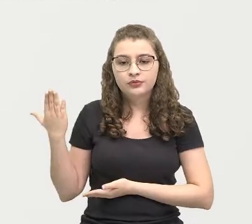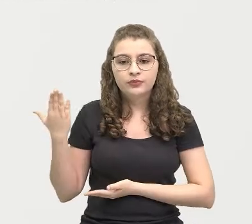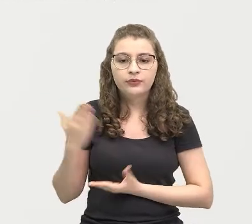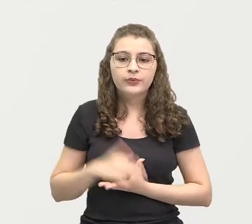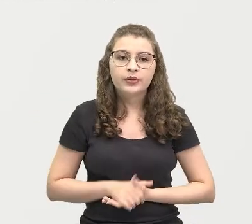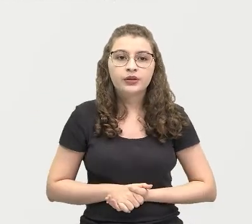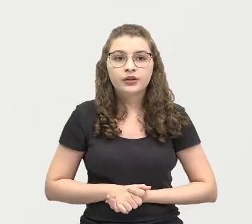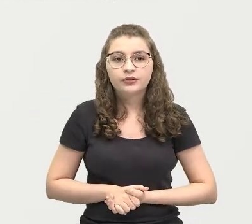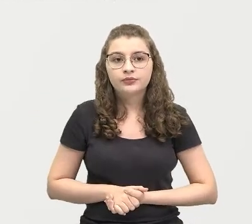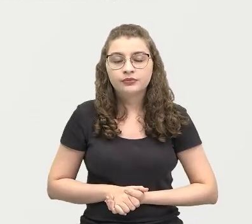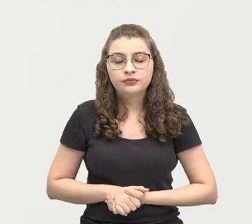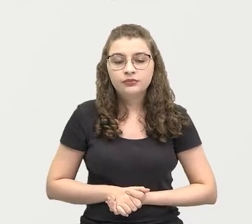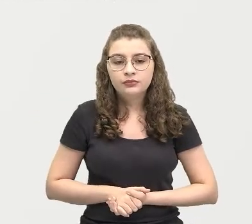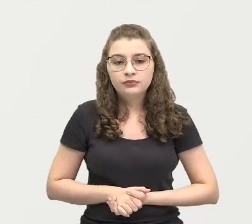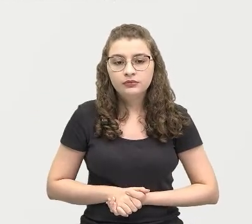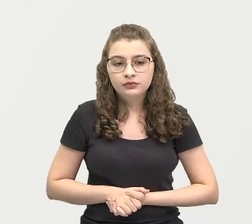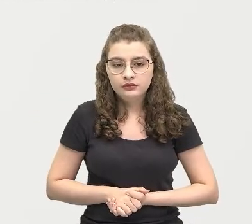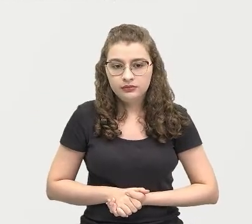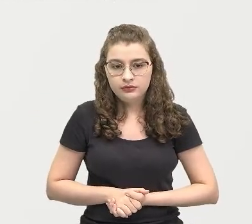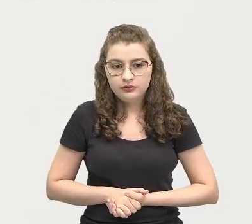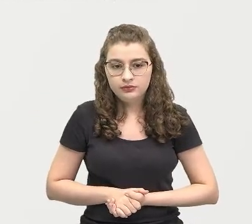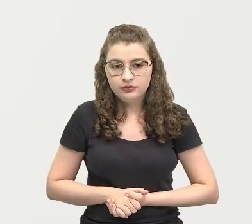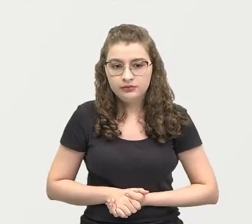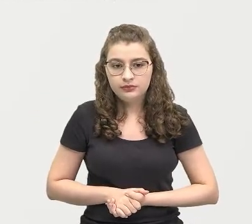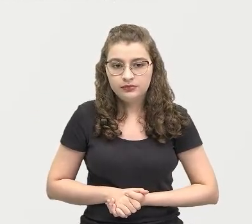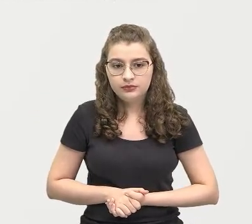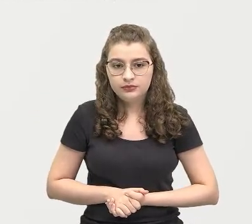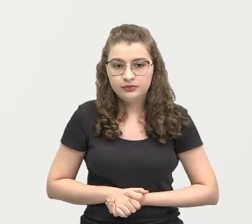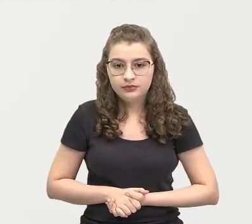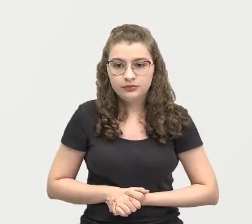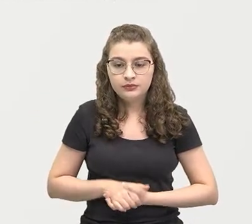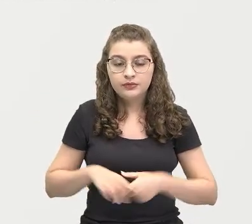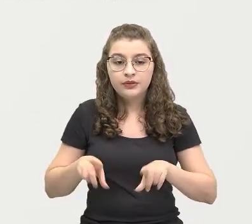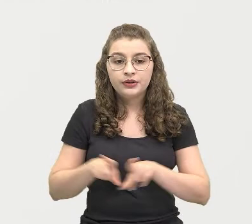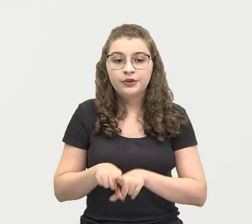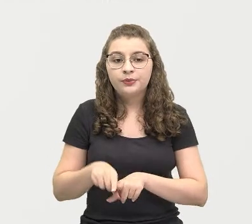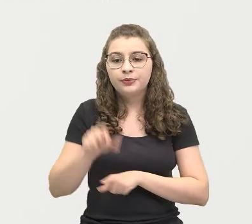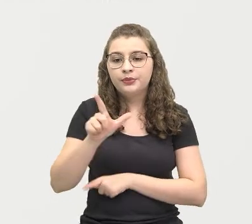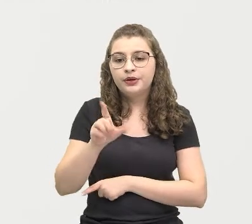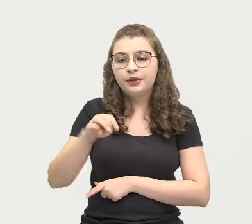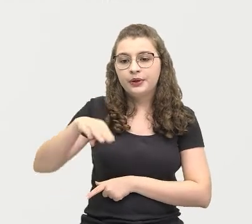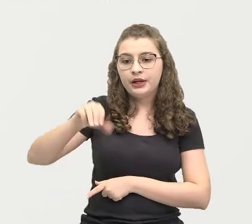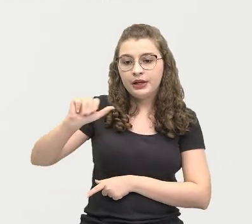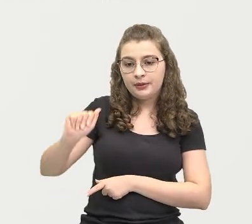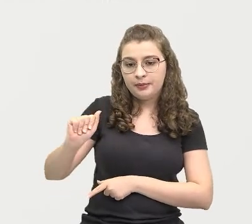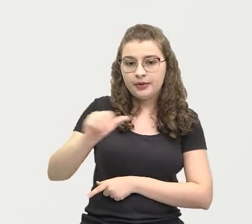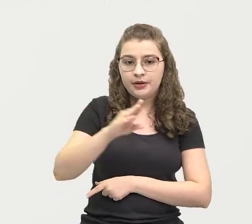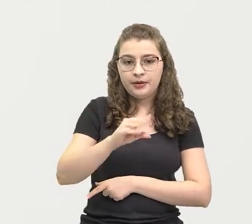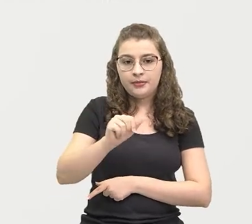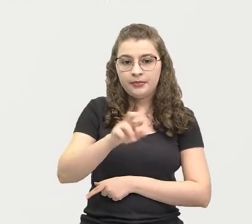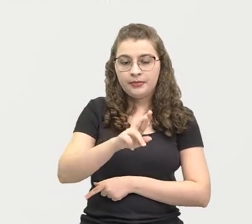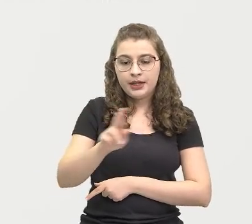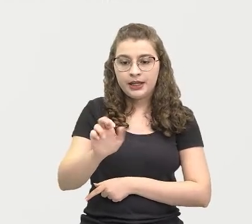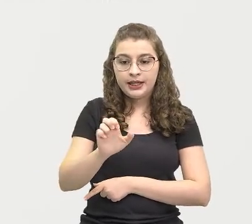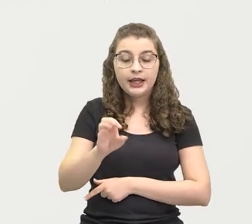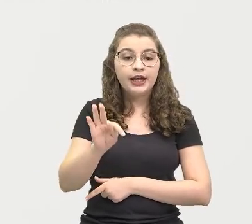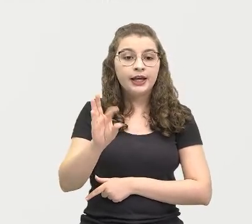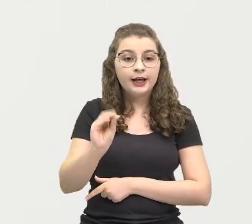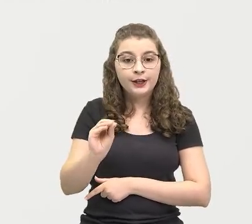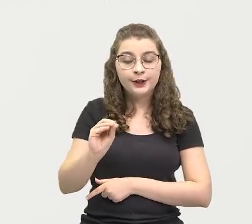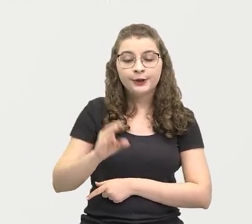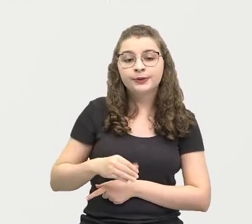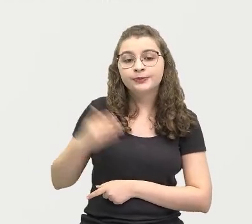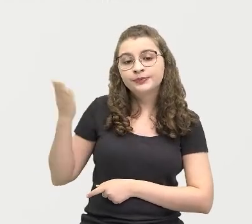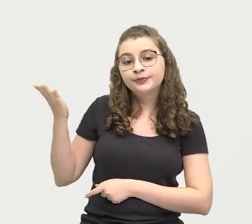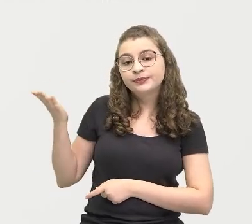Sertões, vamos analisar daqui a pouco. Vamos analisar também o Lima Barreto, que também é da prosa. Vamos analisar um pouco aí